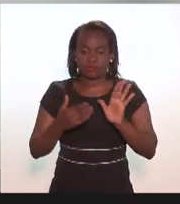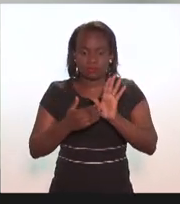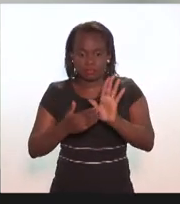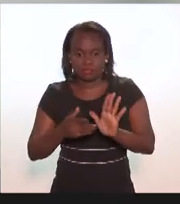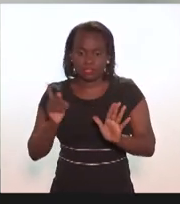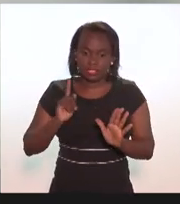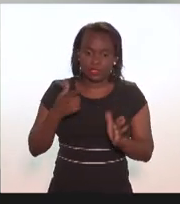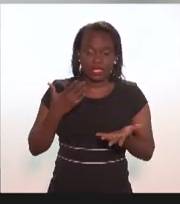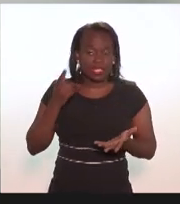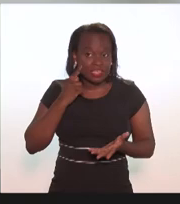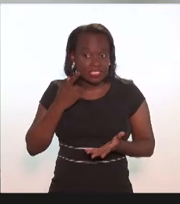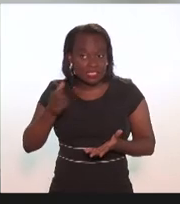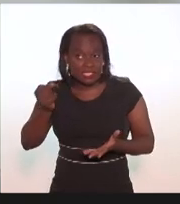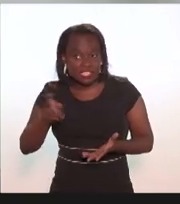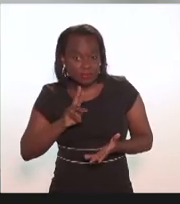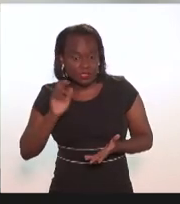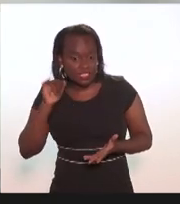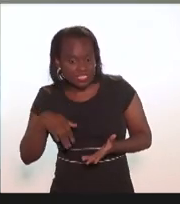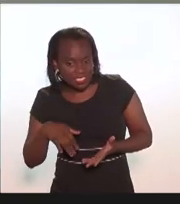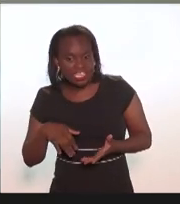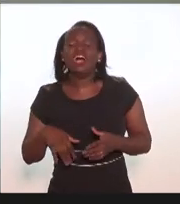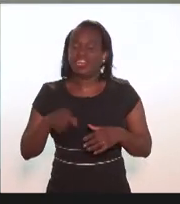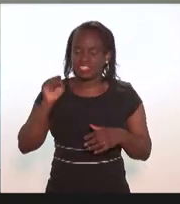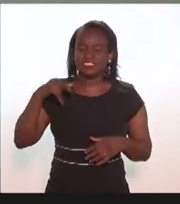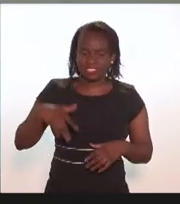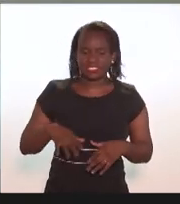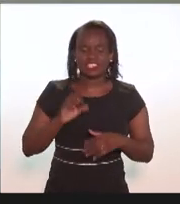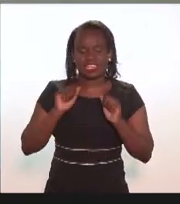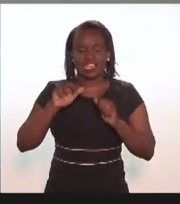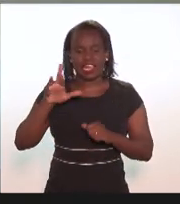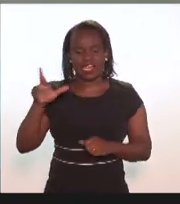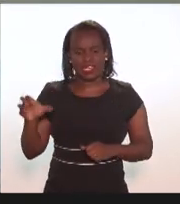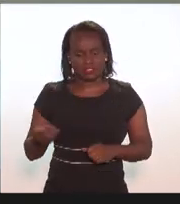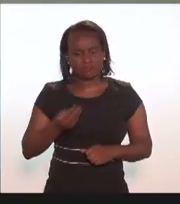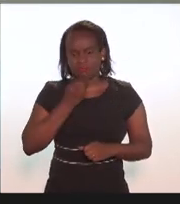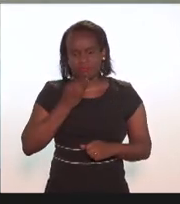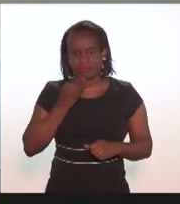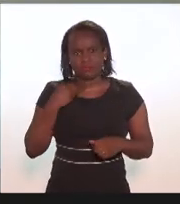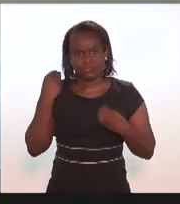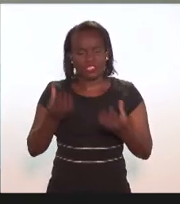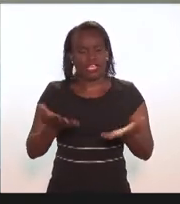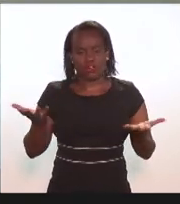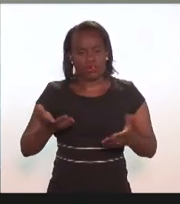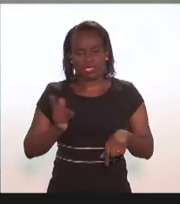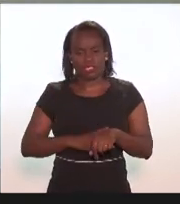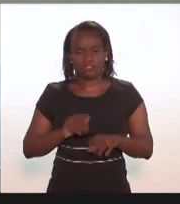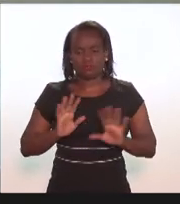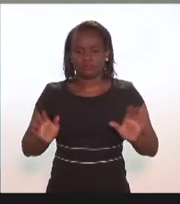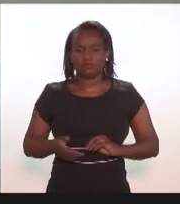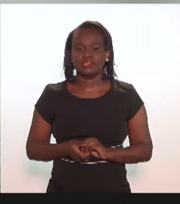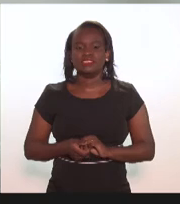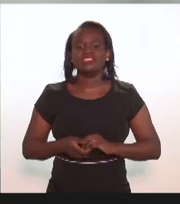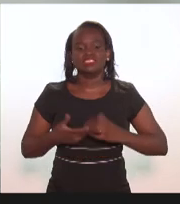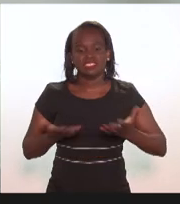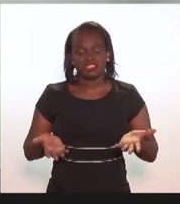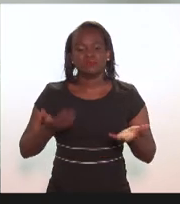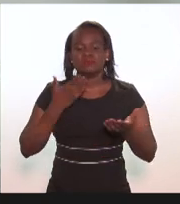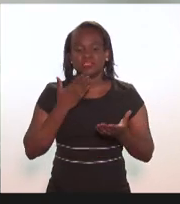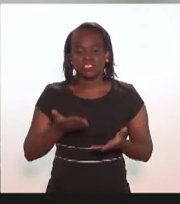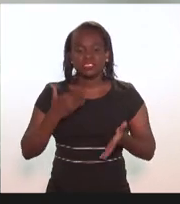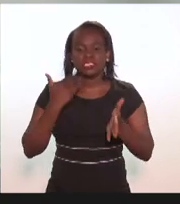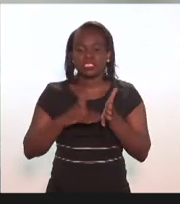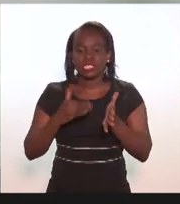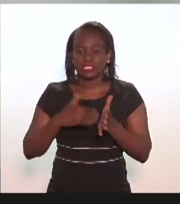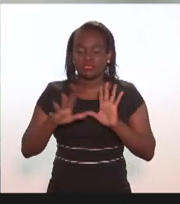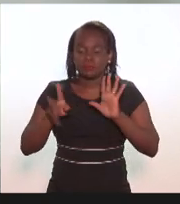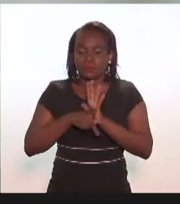seu sim. Sim, claro, evidentemente, vou disponibilizar agora mesmo. Eu queria pedir à secretaria